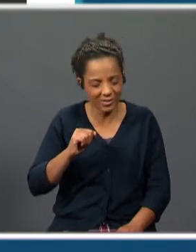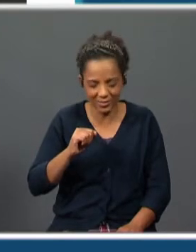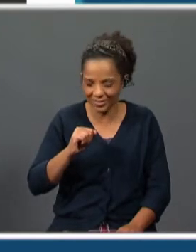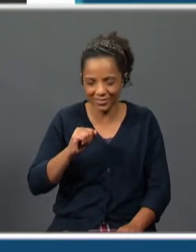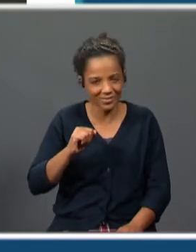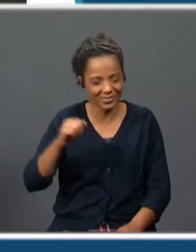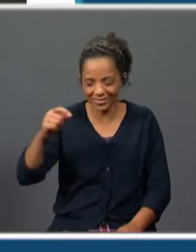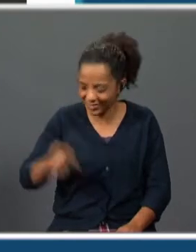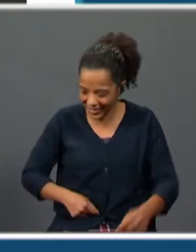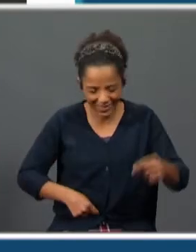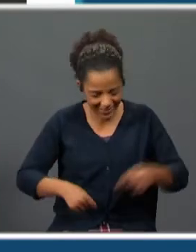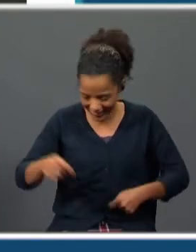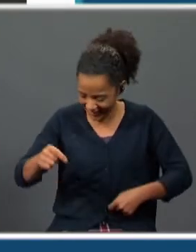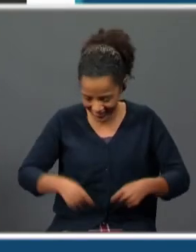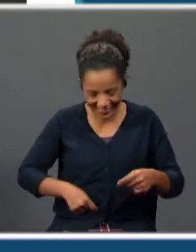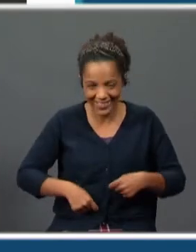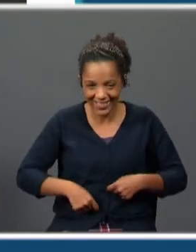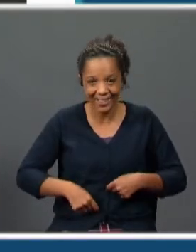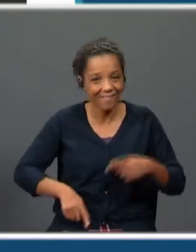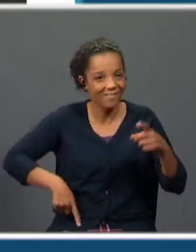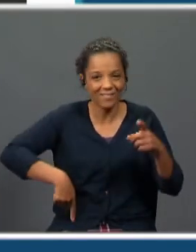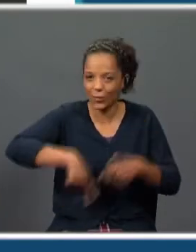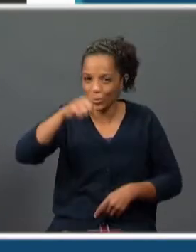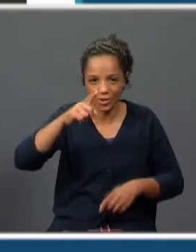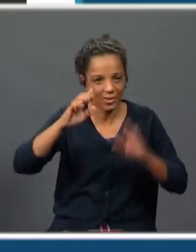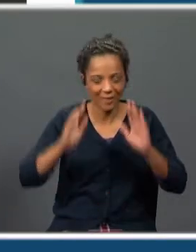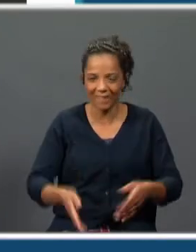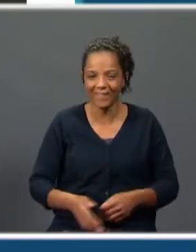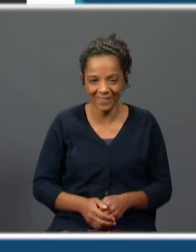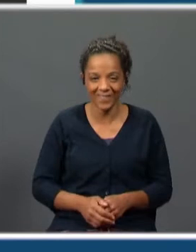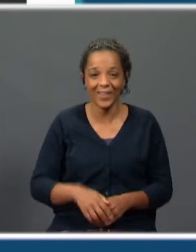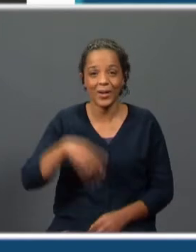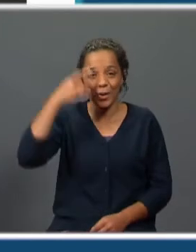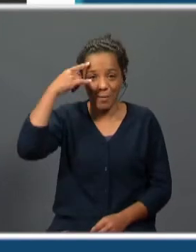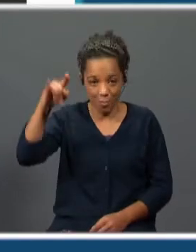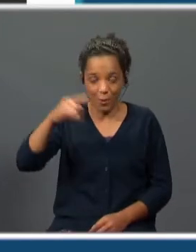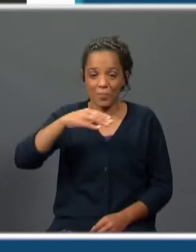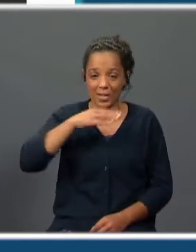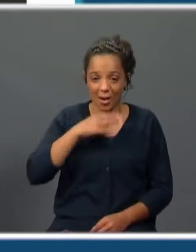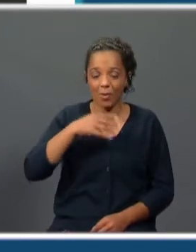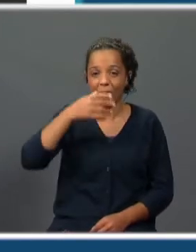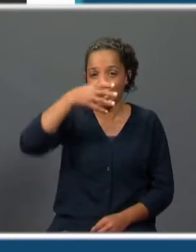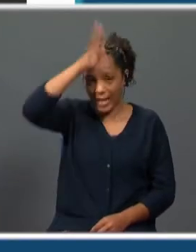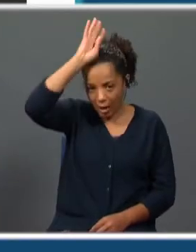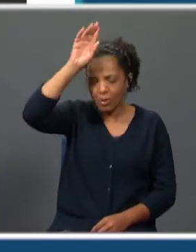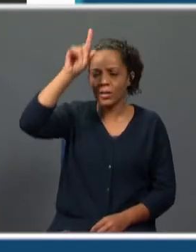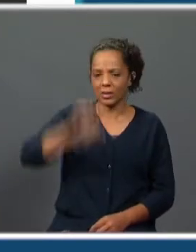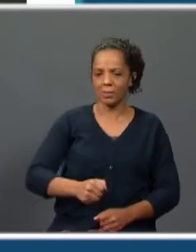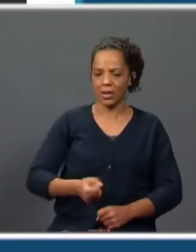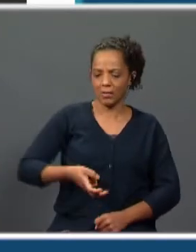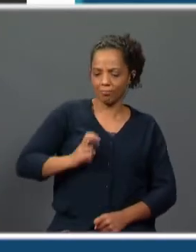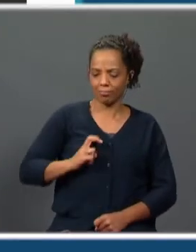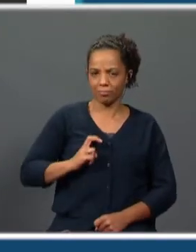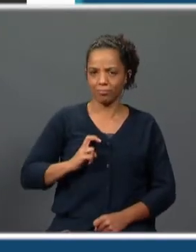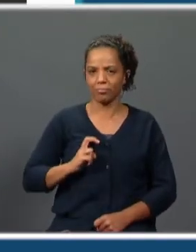Tanta picadela ela levou que teve de fugir cá para fora. Então o boi, o cão e o galo também ganharam